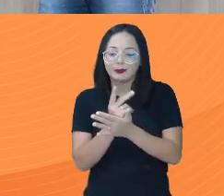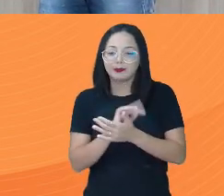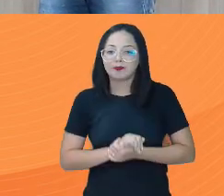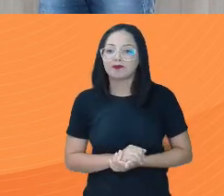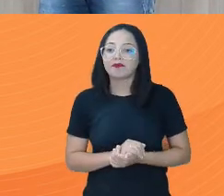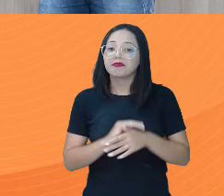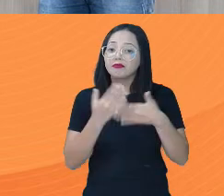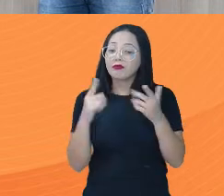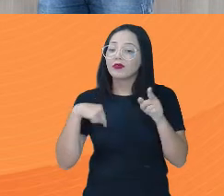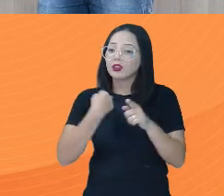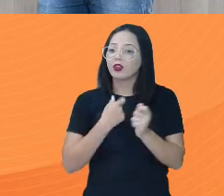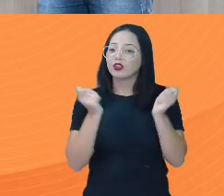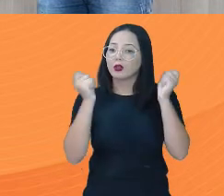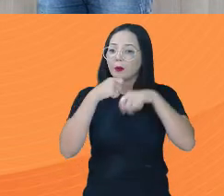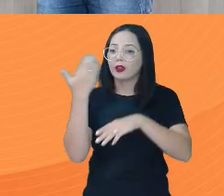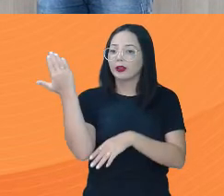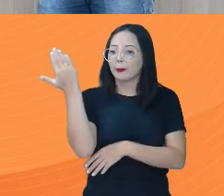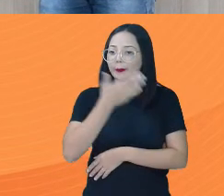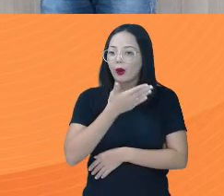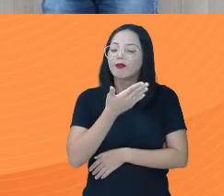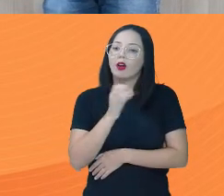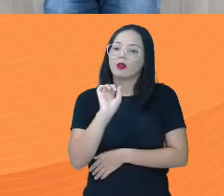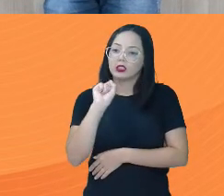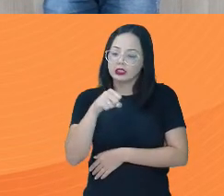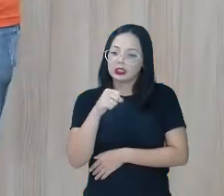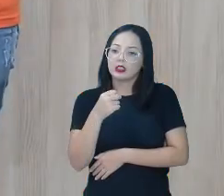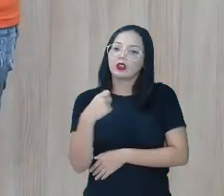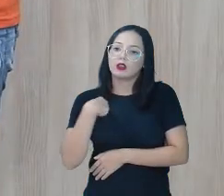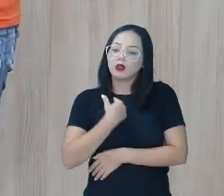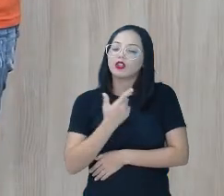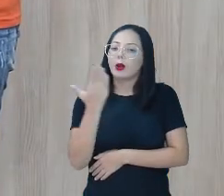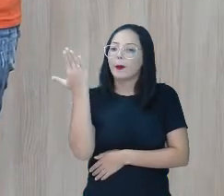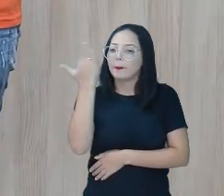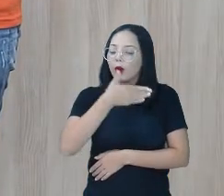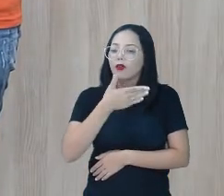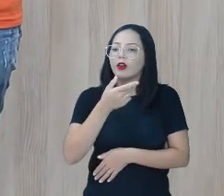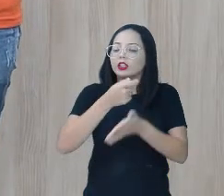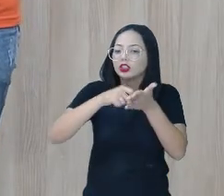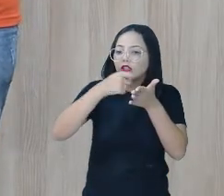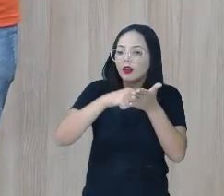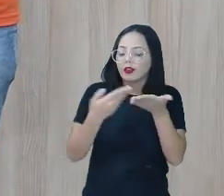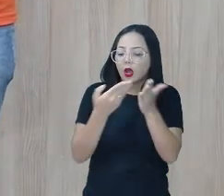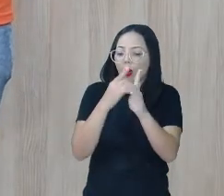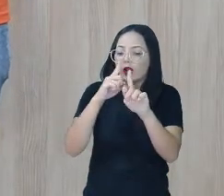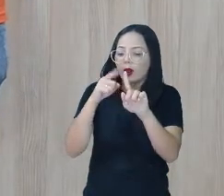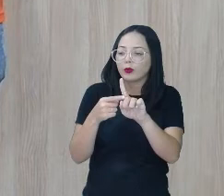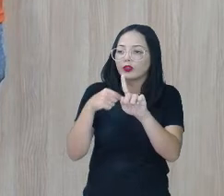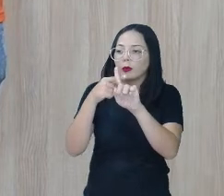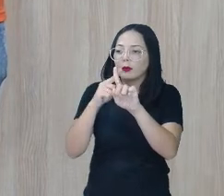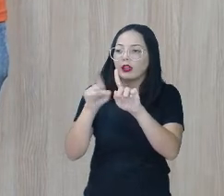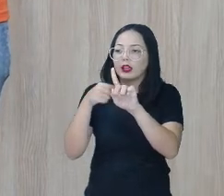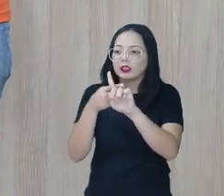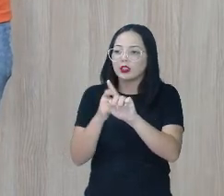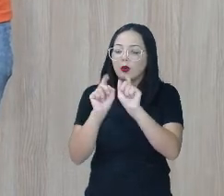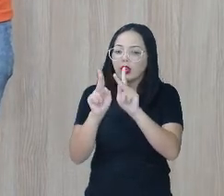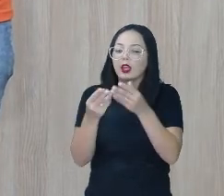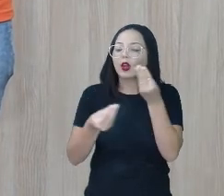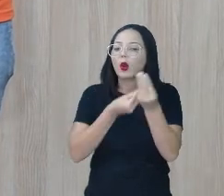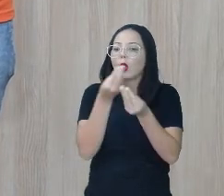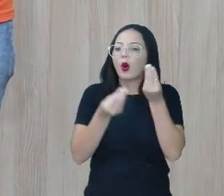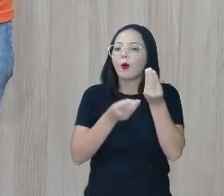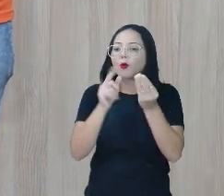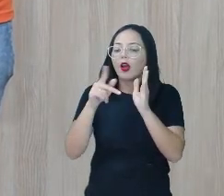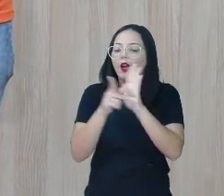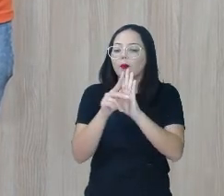a gente pode provar essa relação aqui escrevendo essa multiplicação, tá? Na forma de